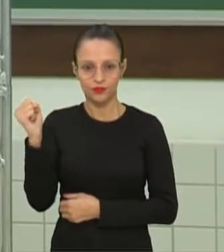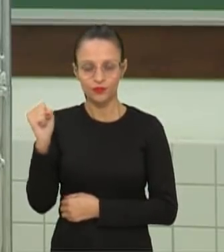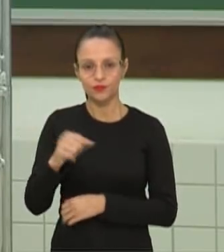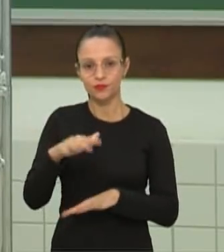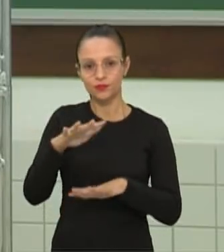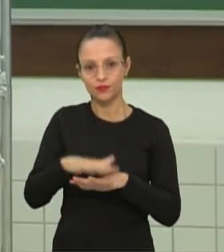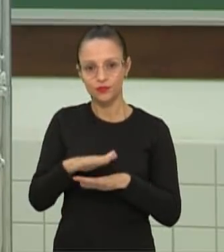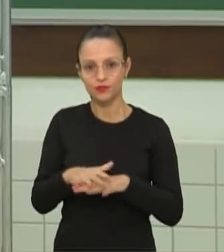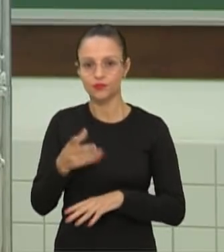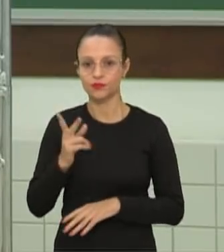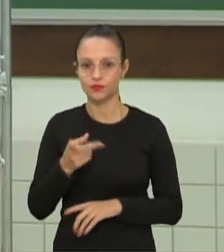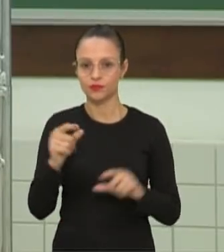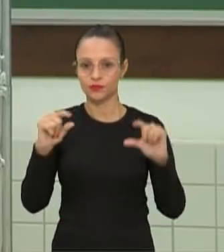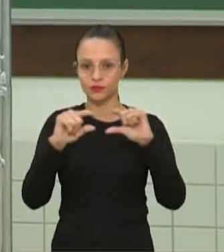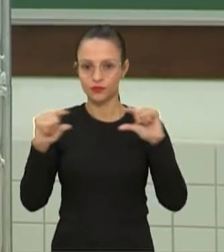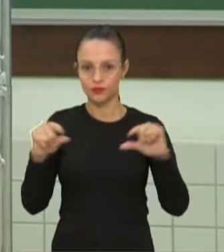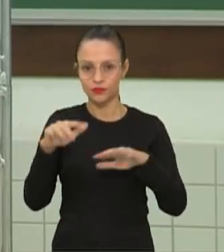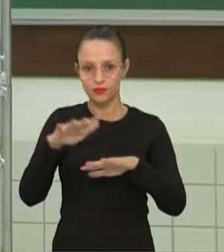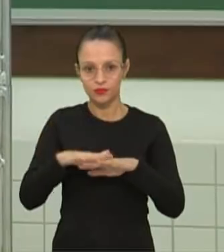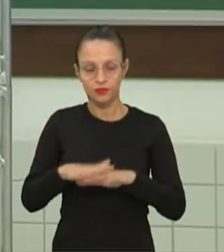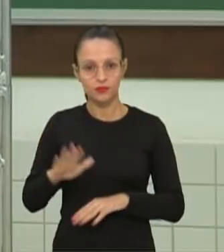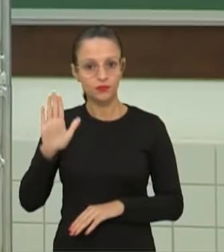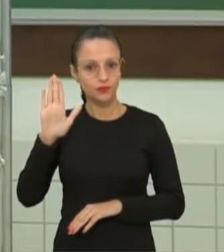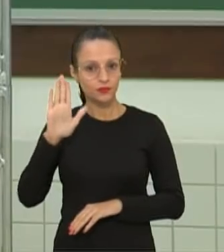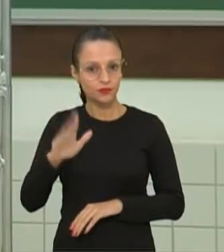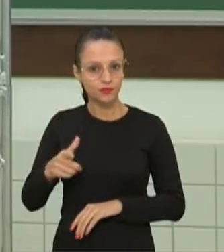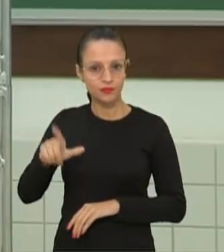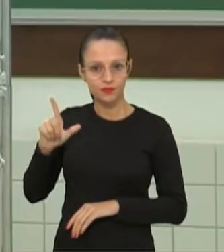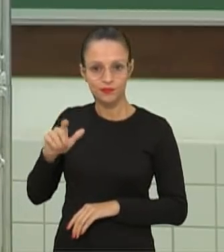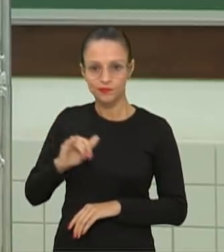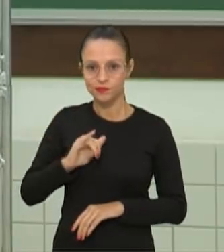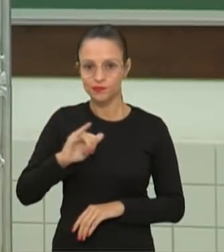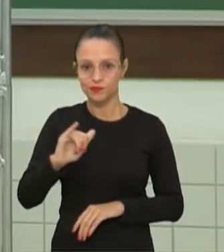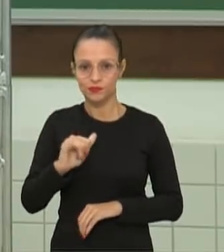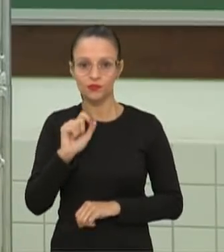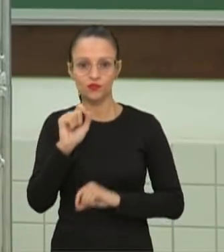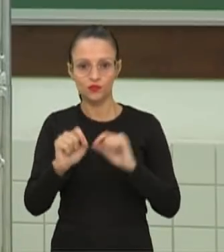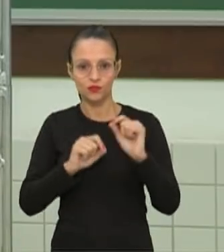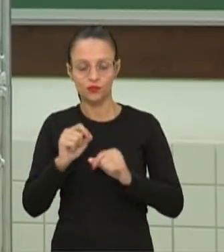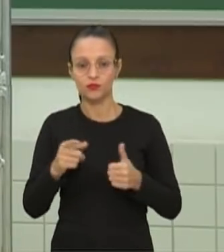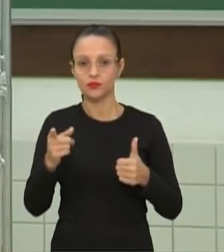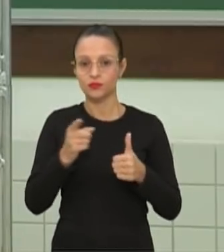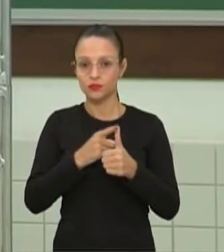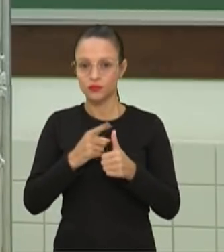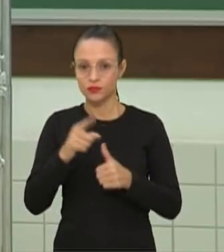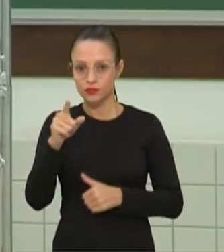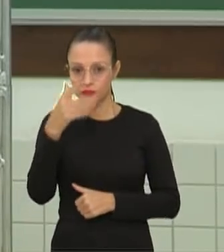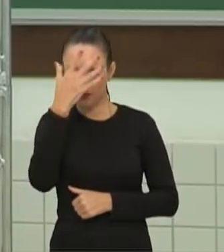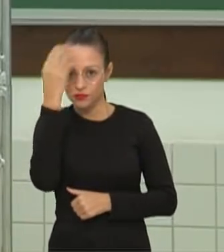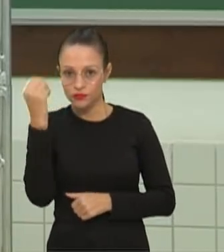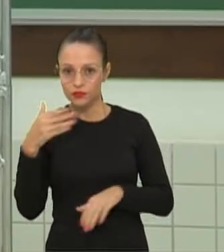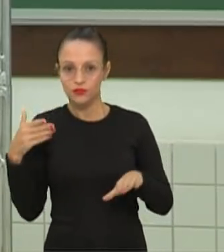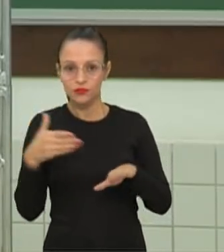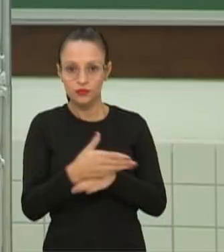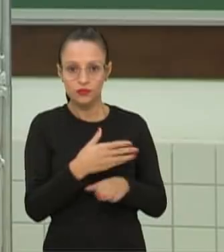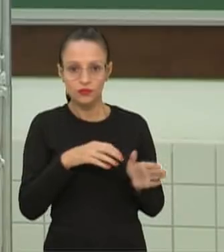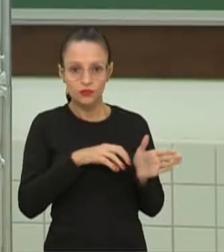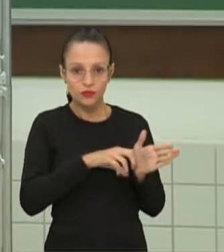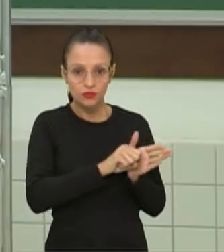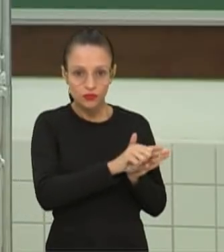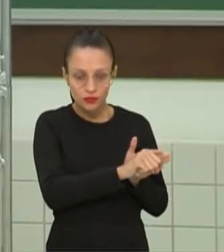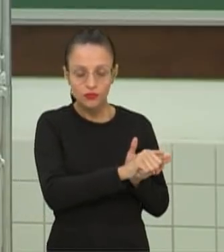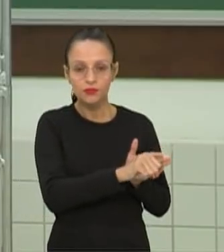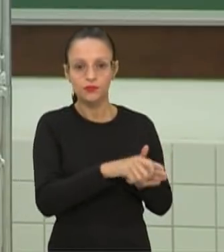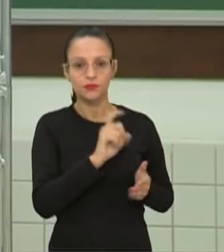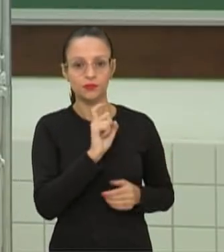conversando sobre equações, mas antes eu quero dar alguns recadinhos para você. Primeiro, não esqueça de registrar a sua presença na aula de